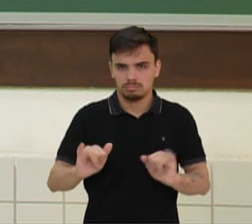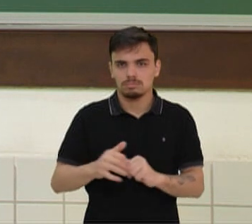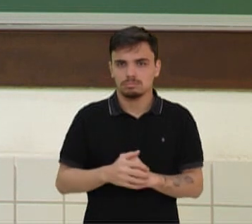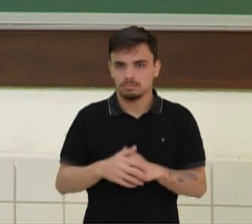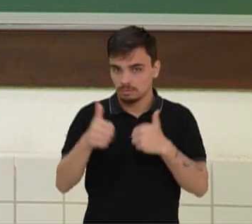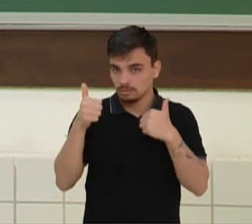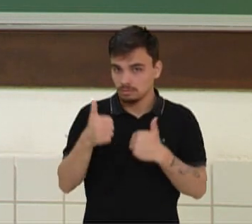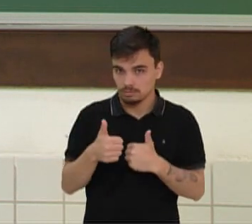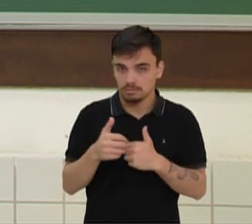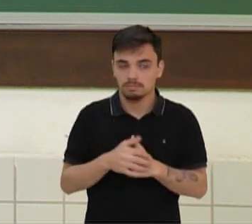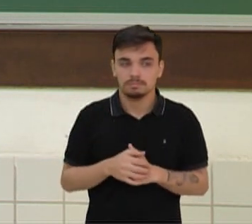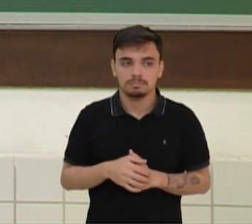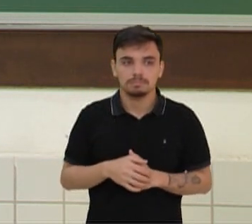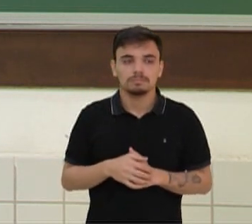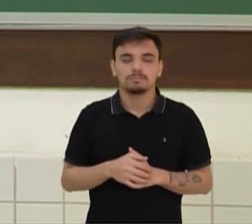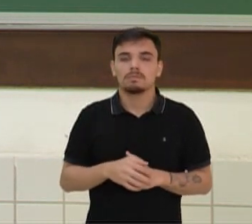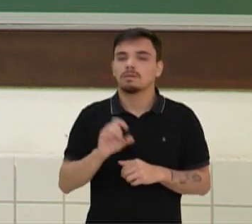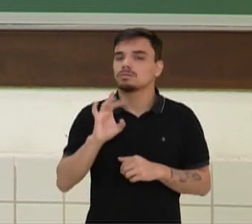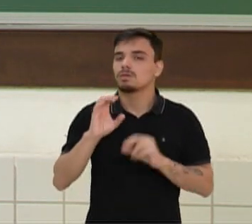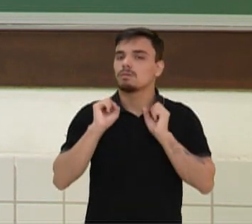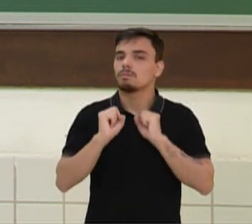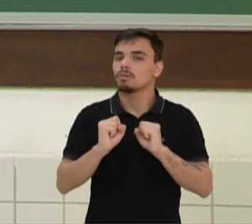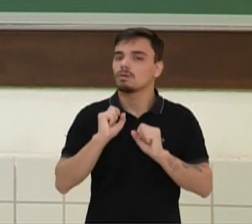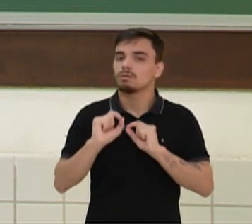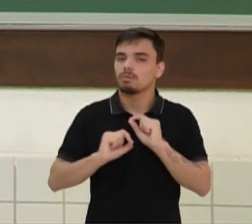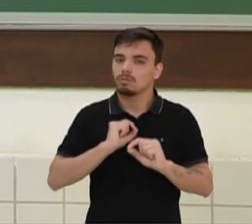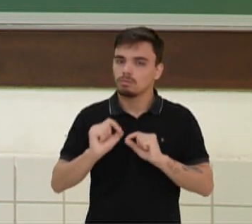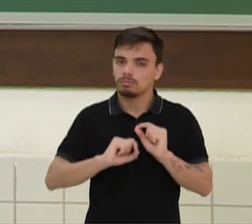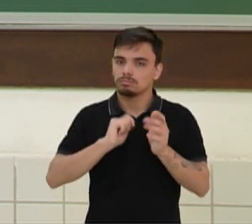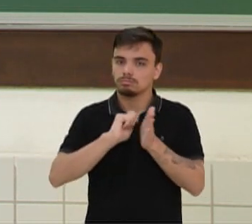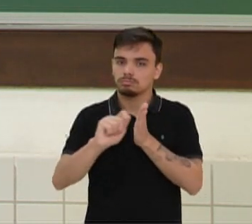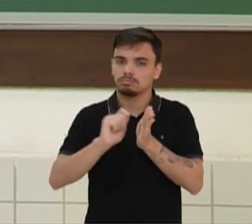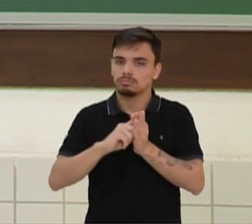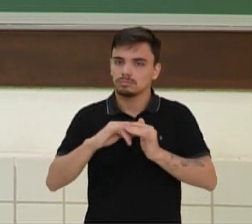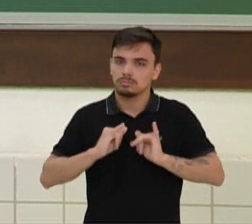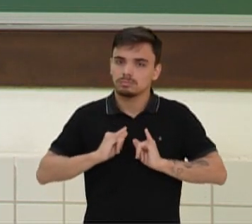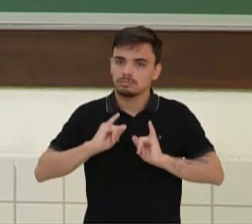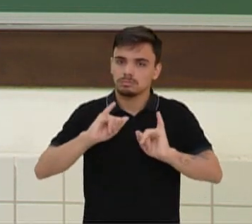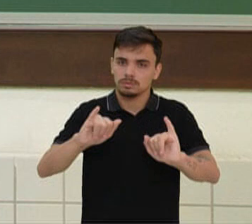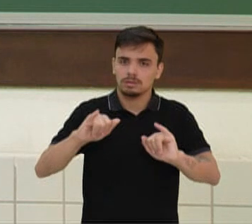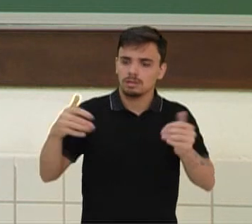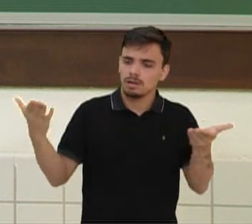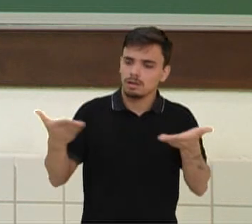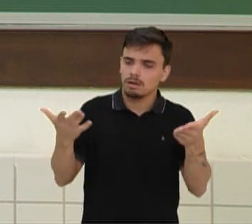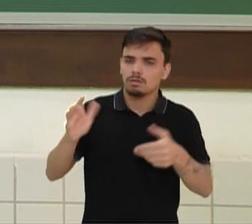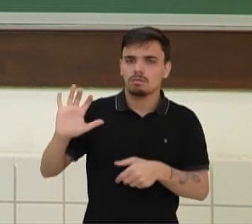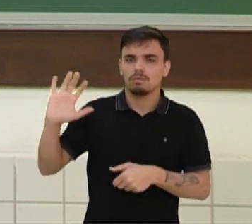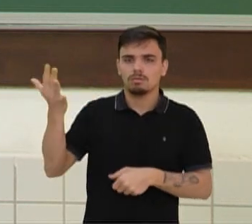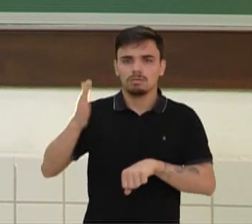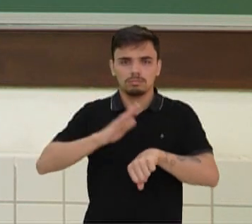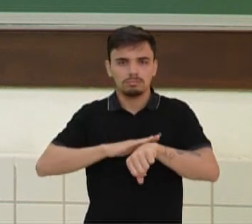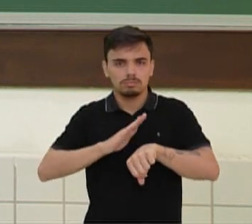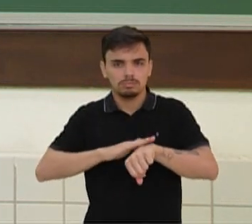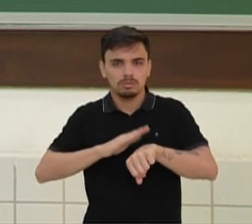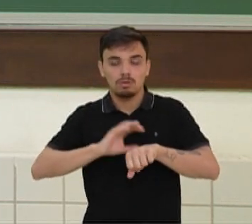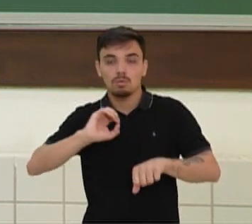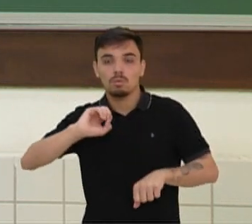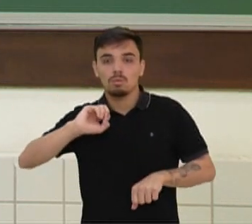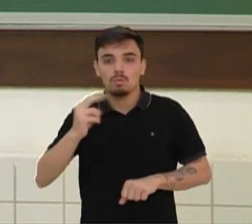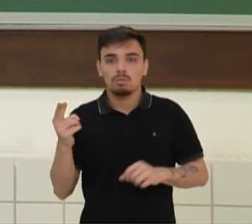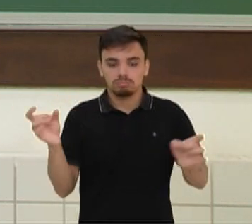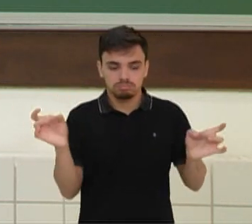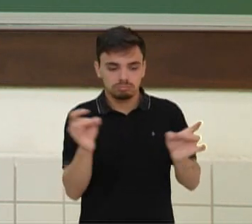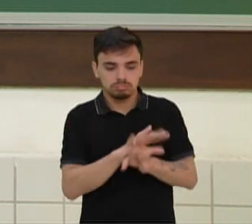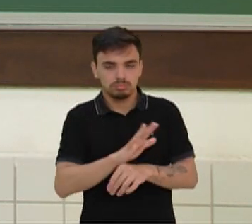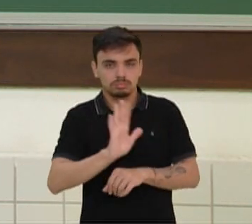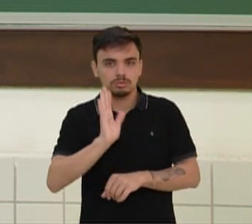certo? Então, eu só posso escrever uma notícia de algo que está acontecendo nesse minuto ou que acabou